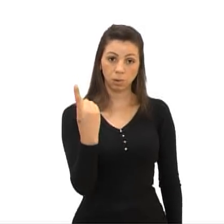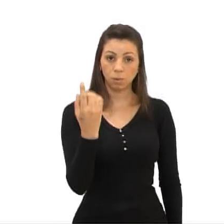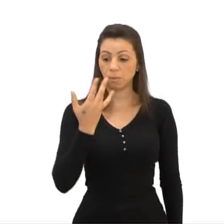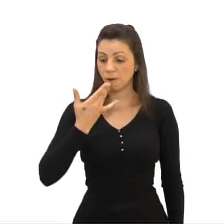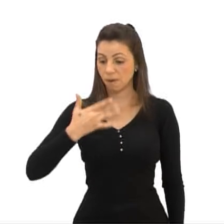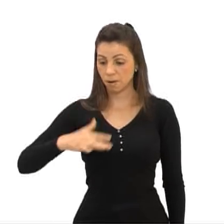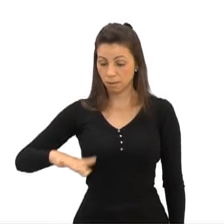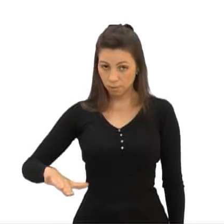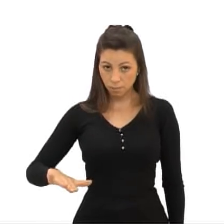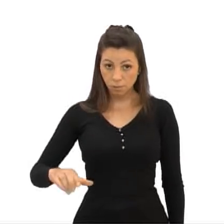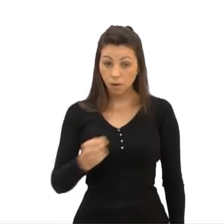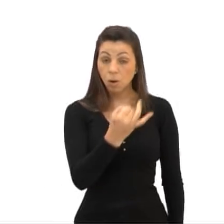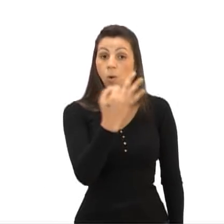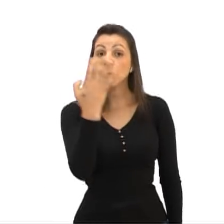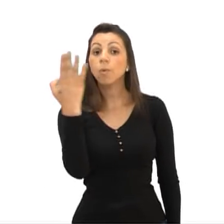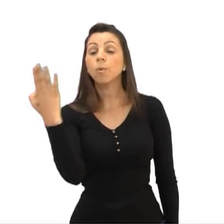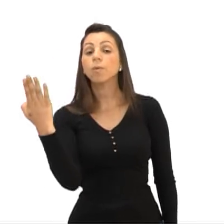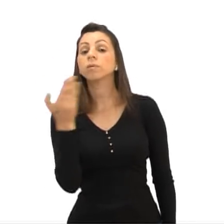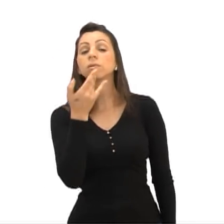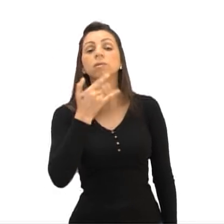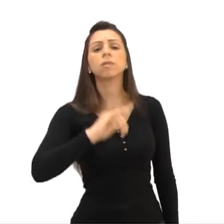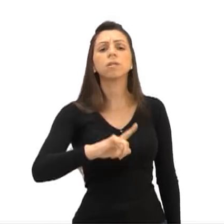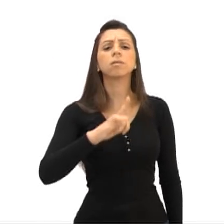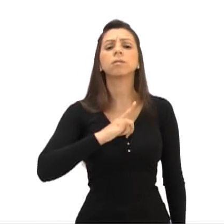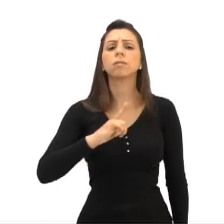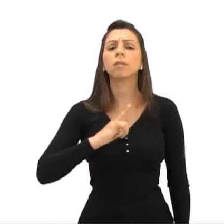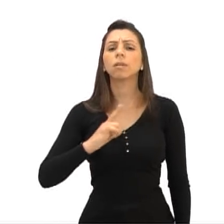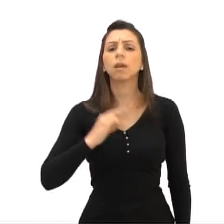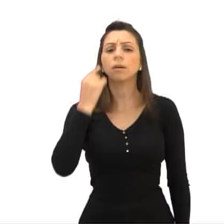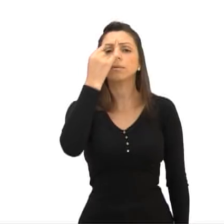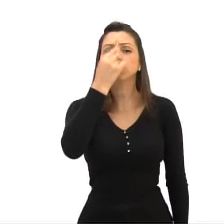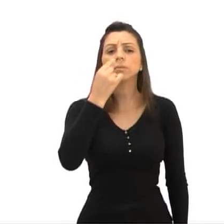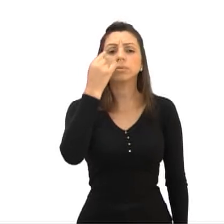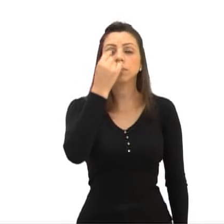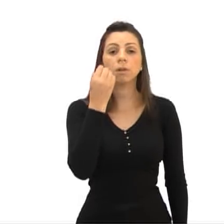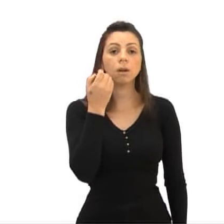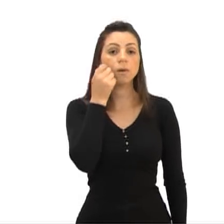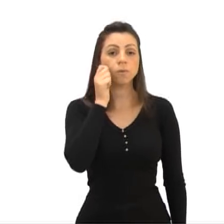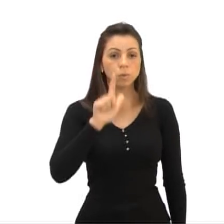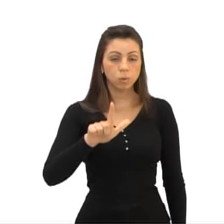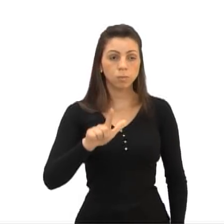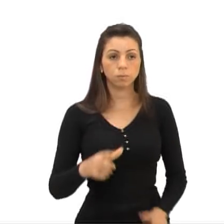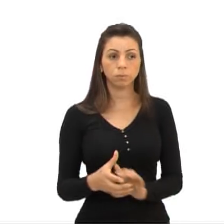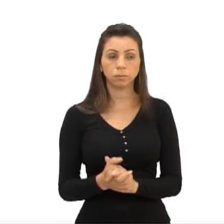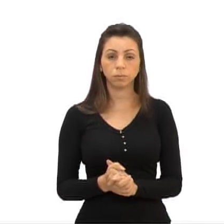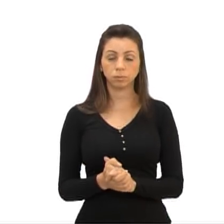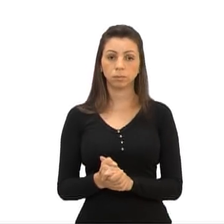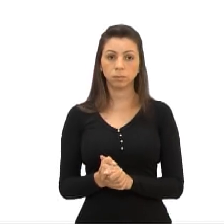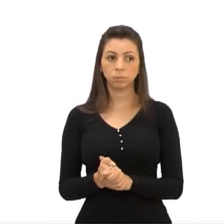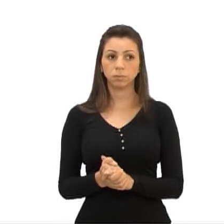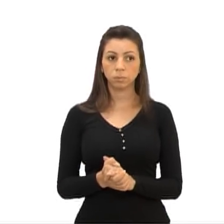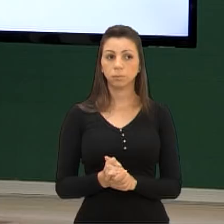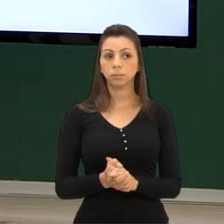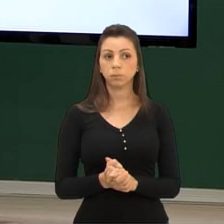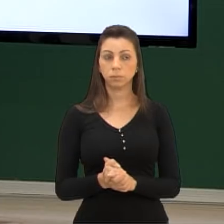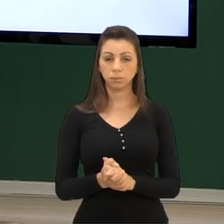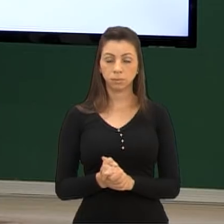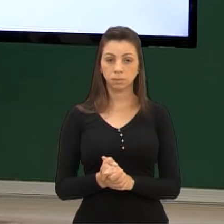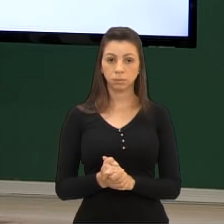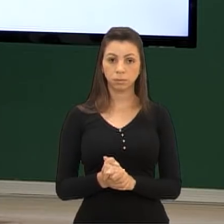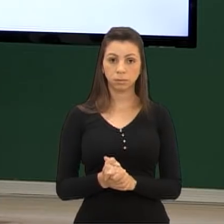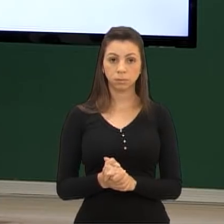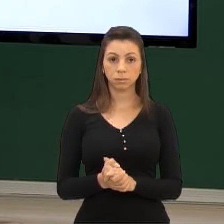quantas possuem olhos azuis? Veja lá no exercício anterior, você vai pegar